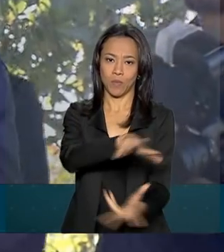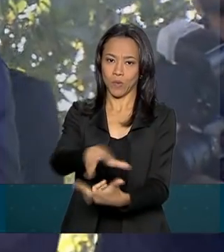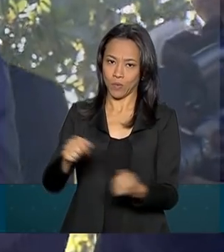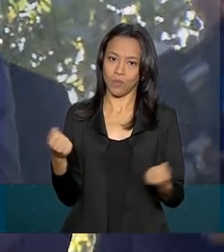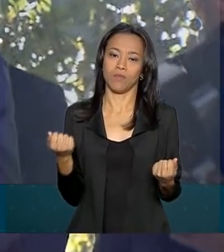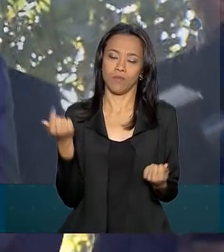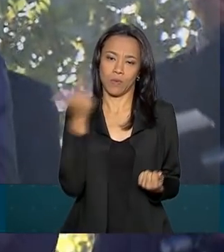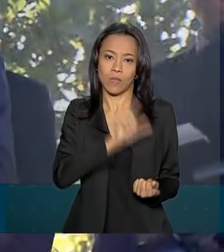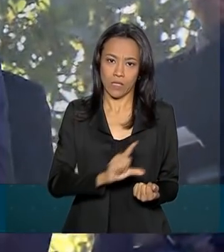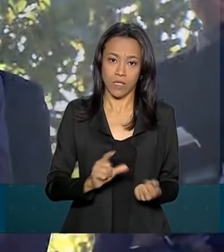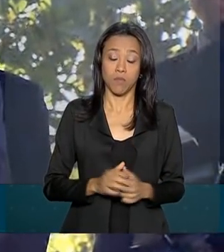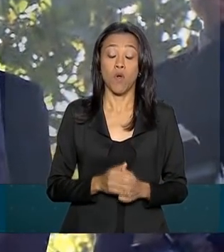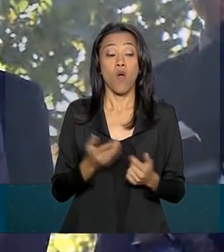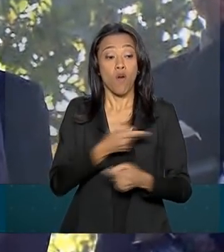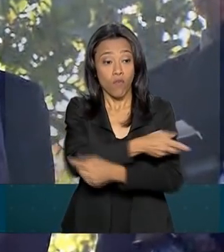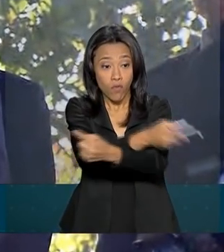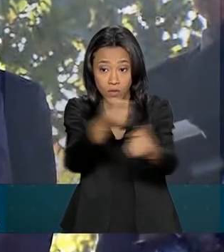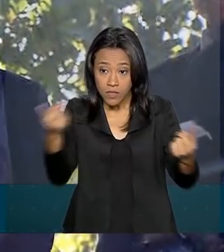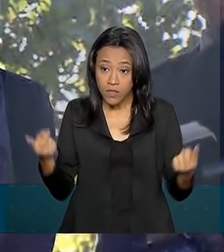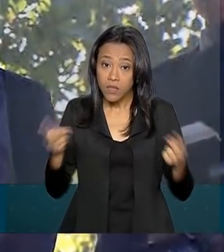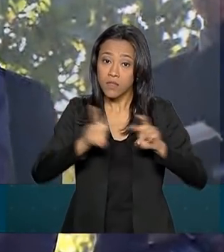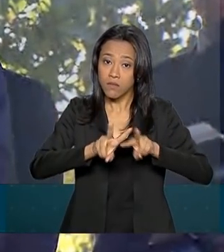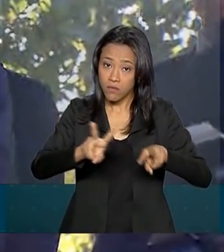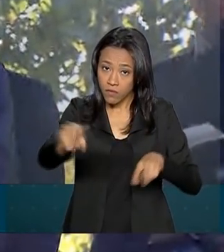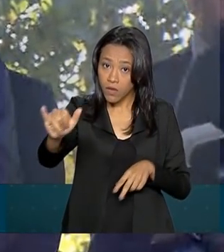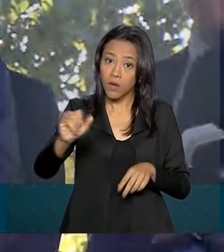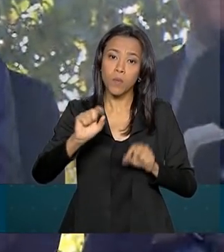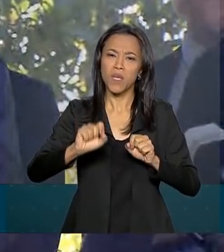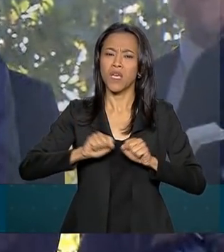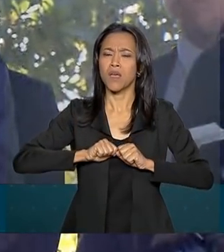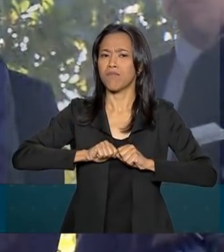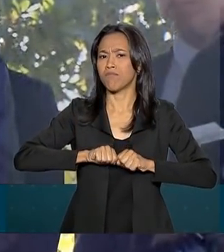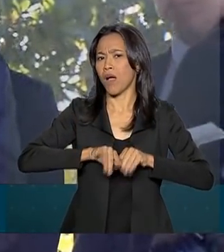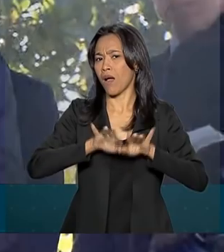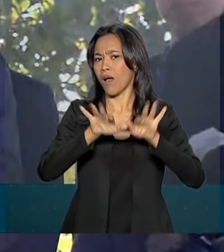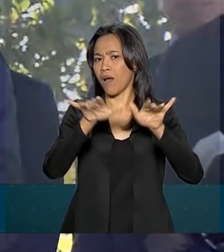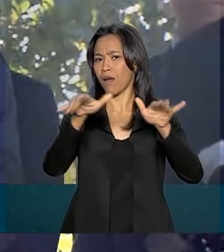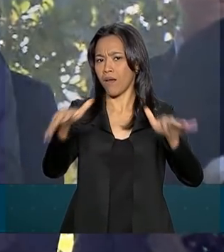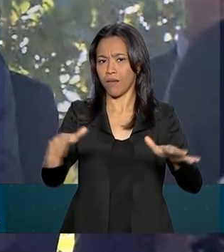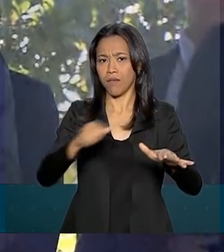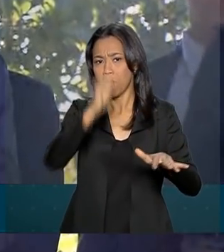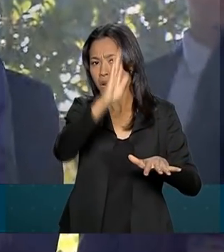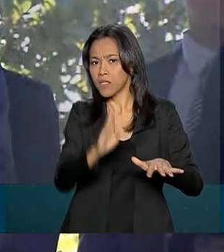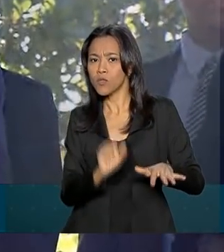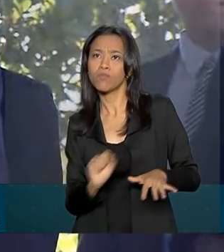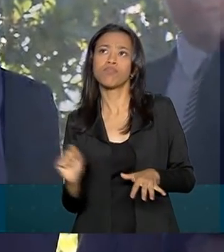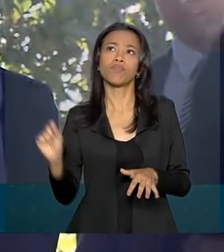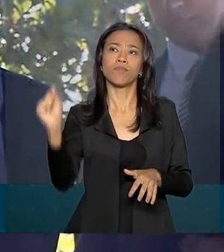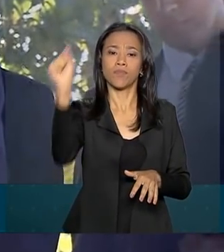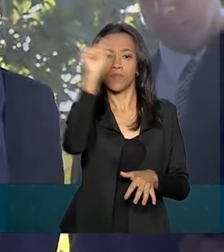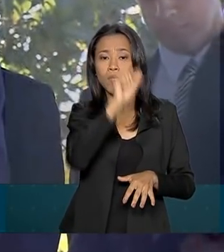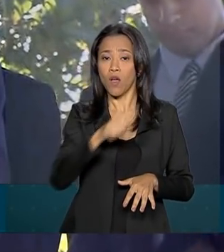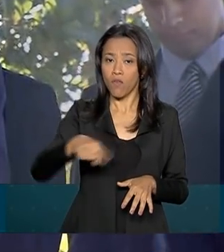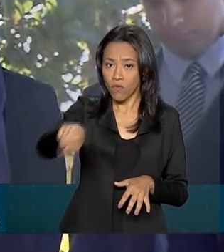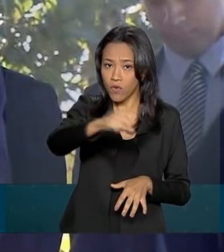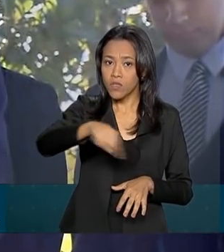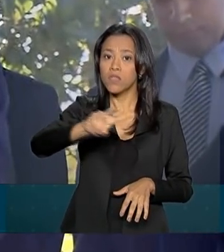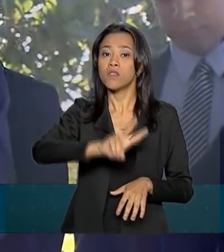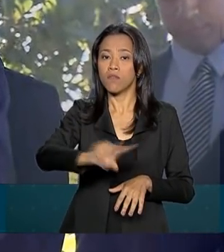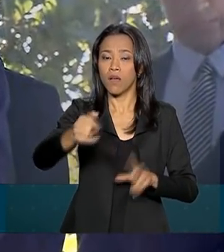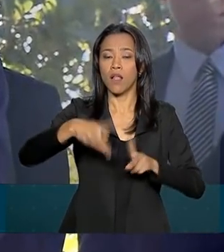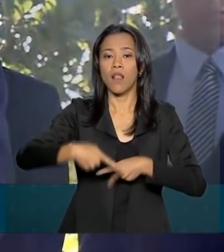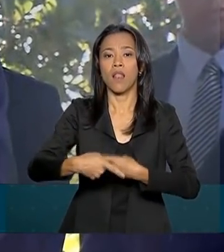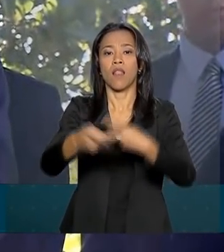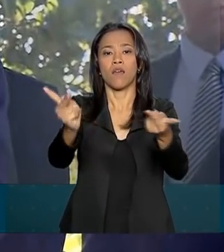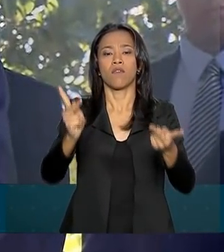Vocês agora se espalharão pelos quatro cantos do Brasil, levarão um pouco mais